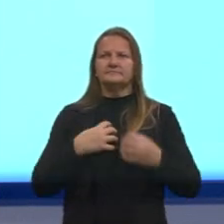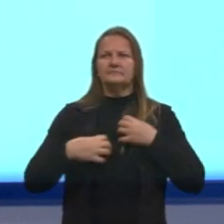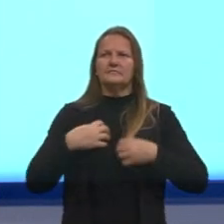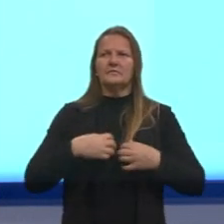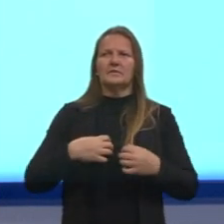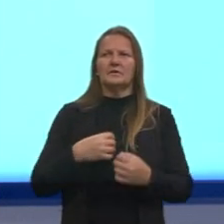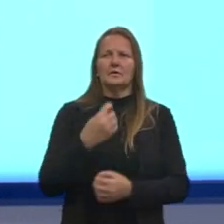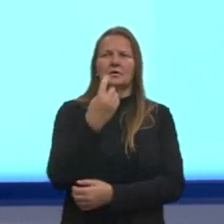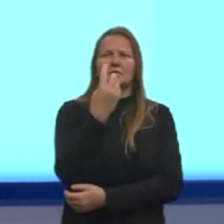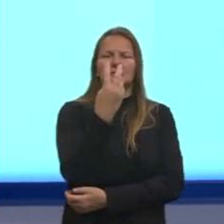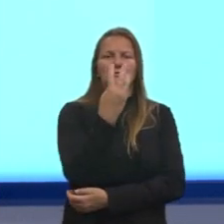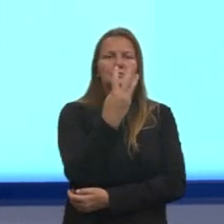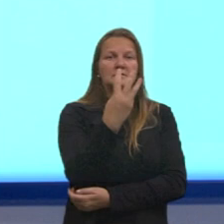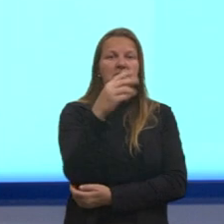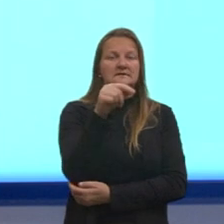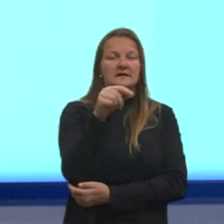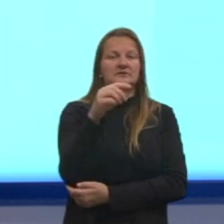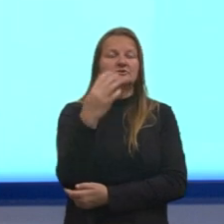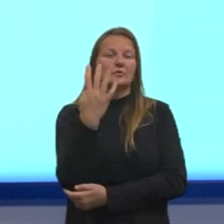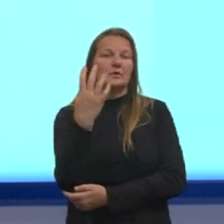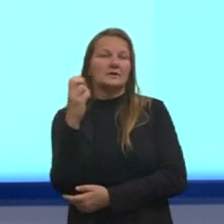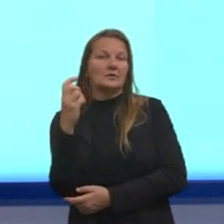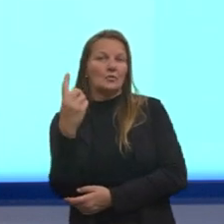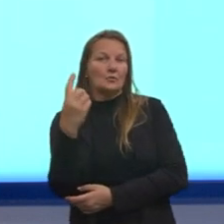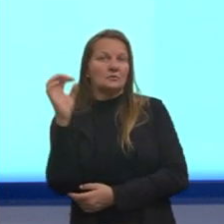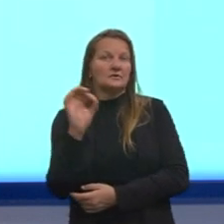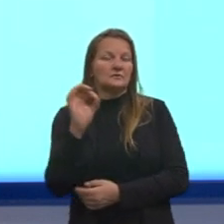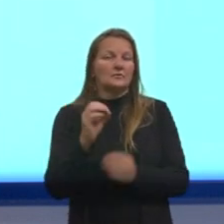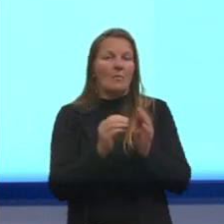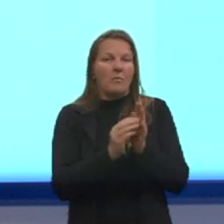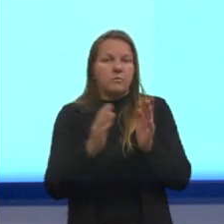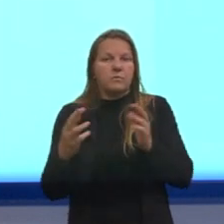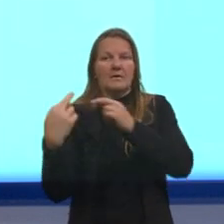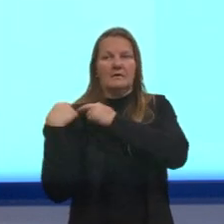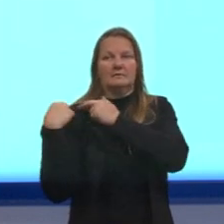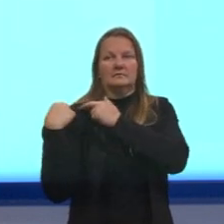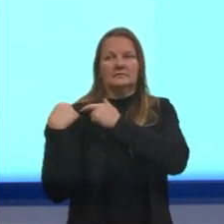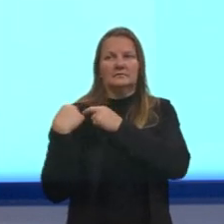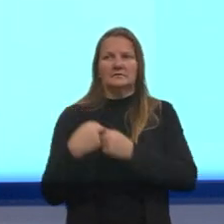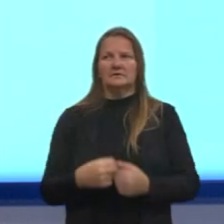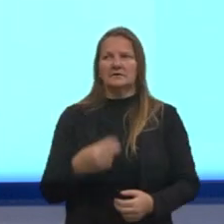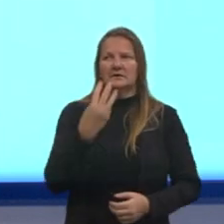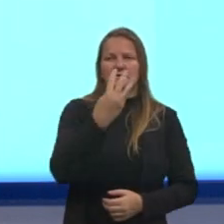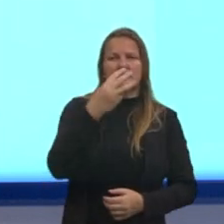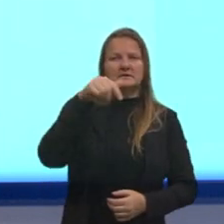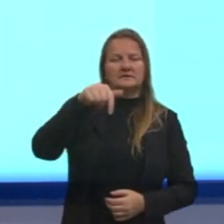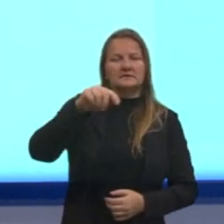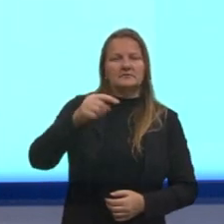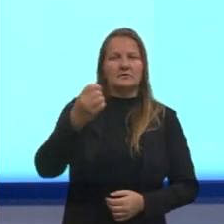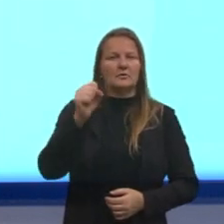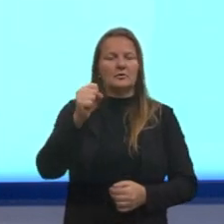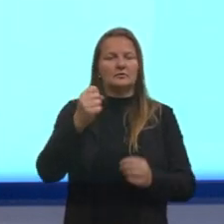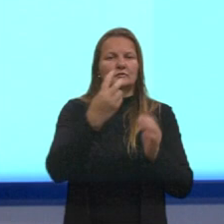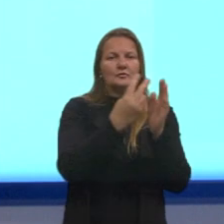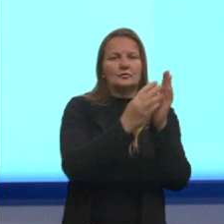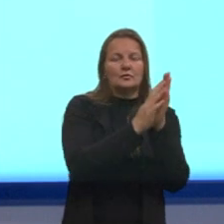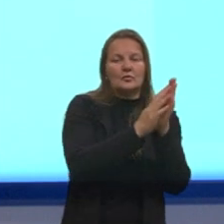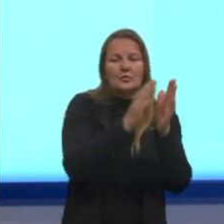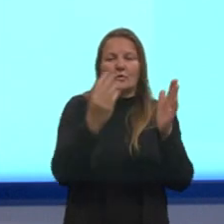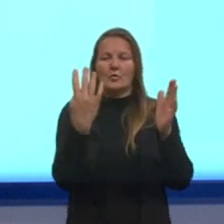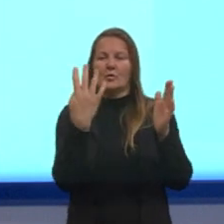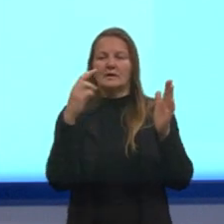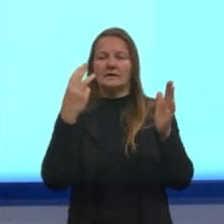2021 43,8%, a responsabilidade 37,8% em 2019